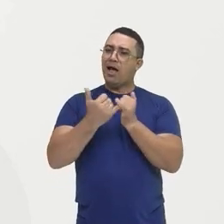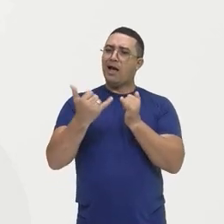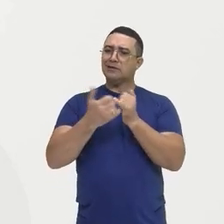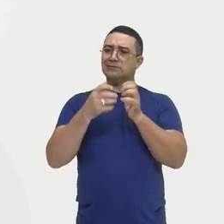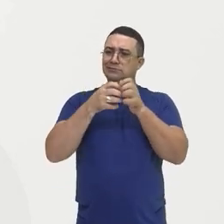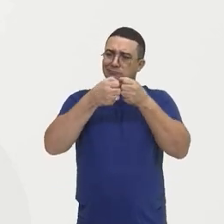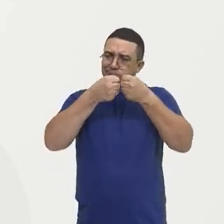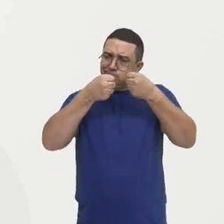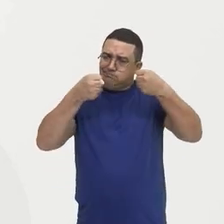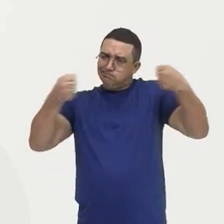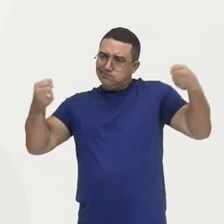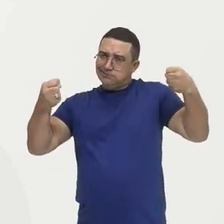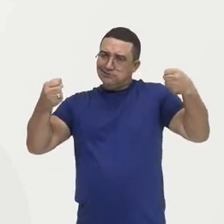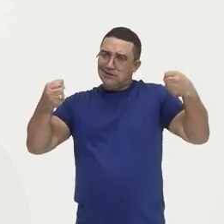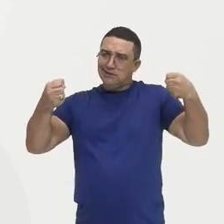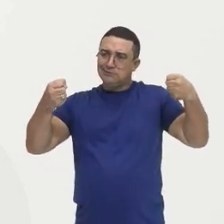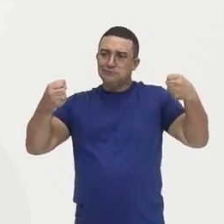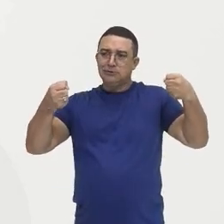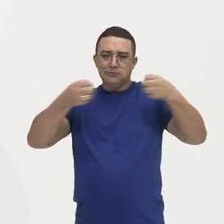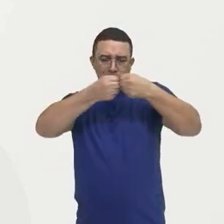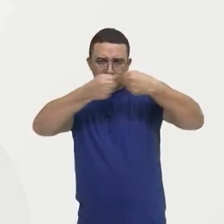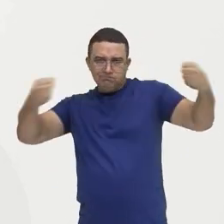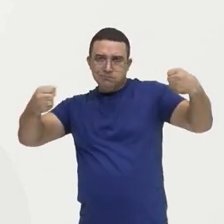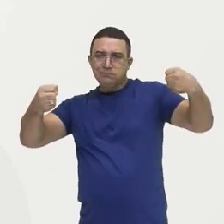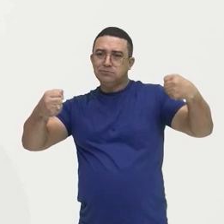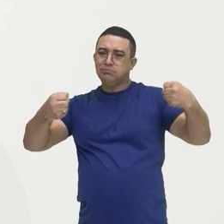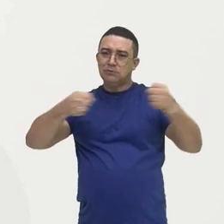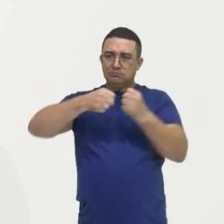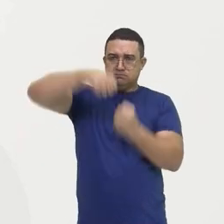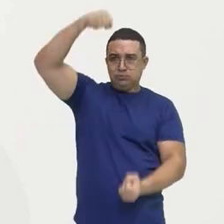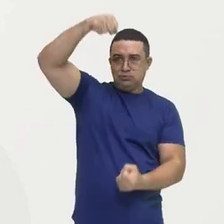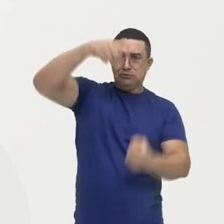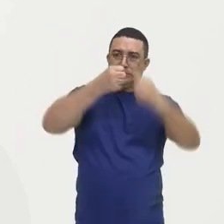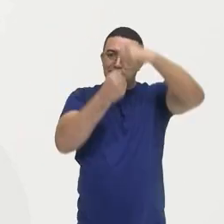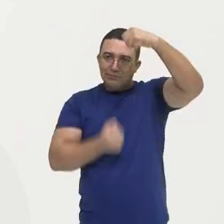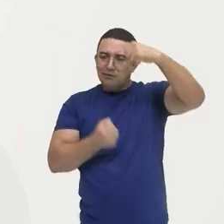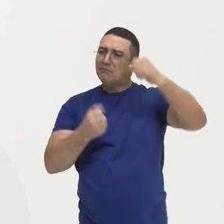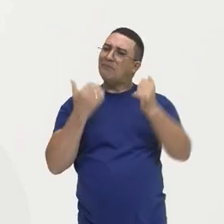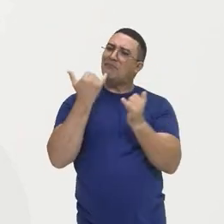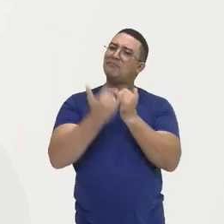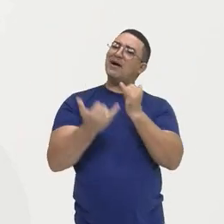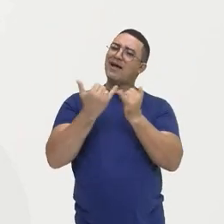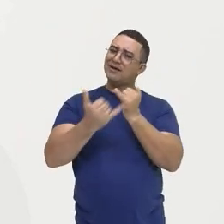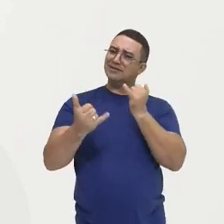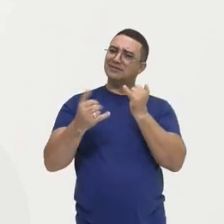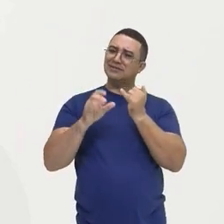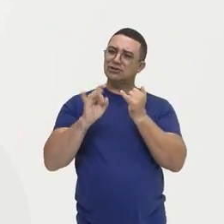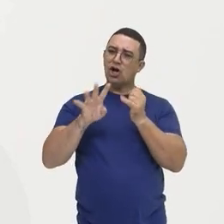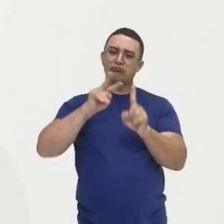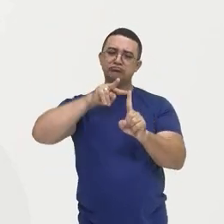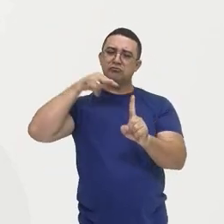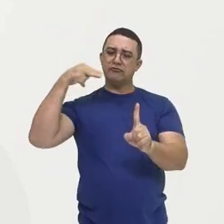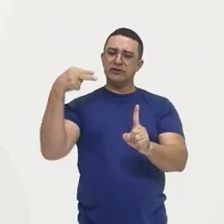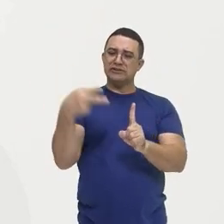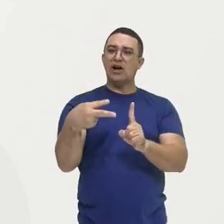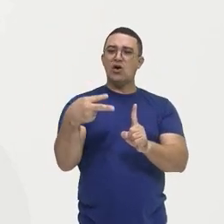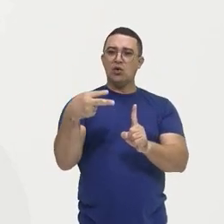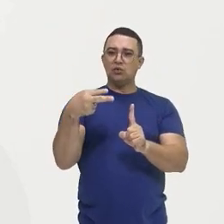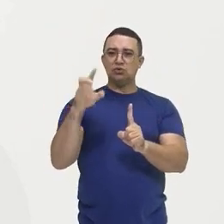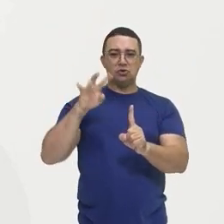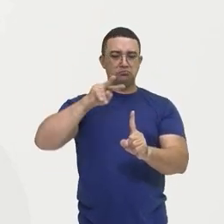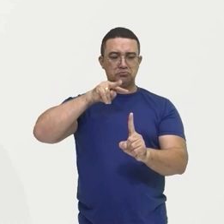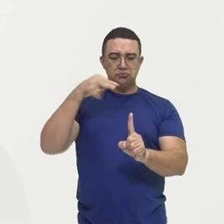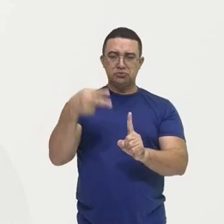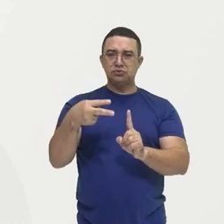ele foi repuxado, né, tanto para cima ou tanto para baixo. Às vezes, quando a gente olha esse tipo de mapa, quando a gente está na sala de